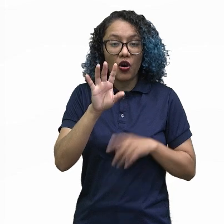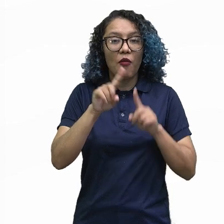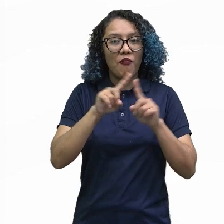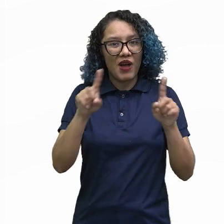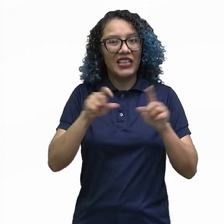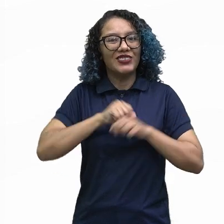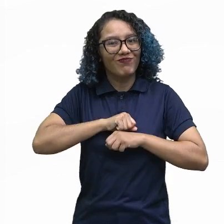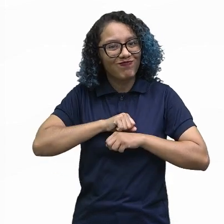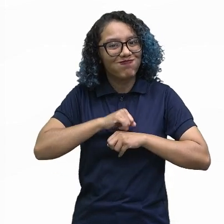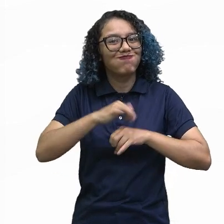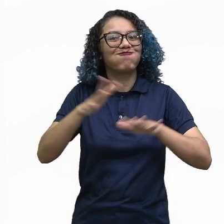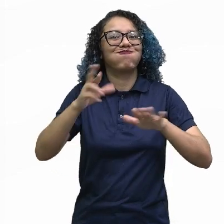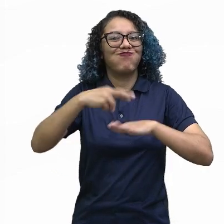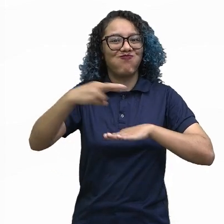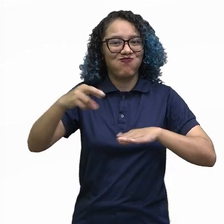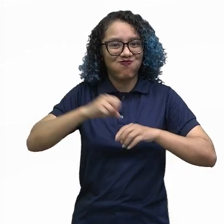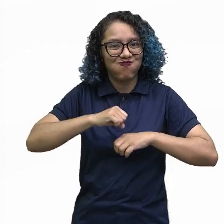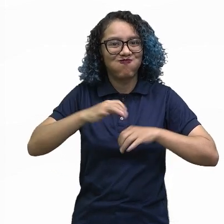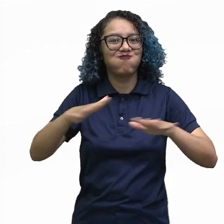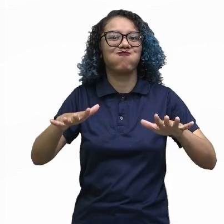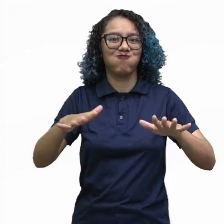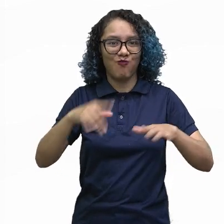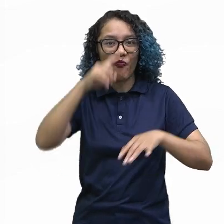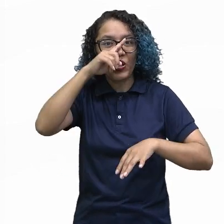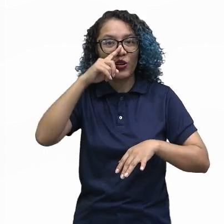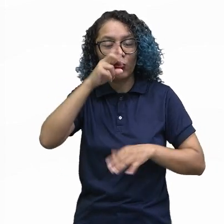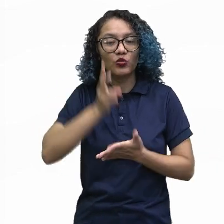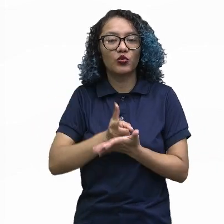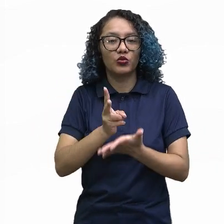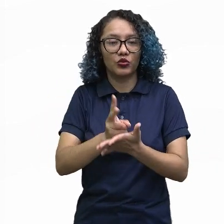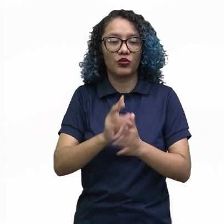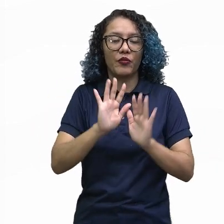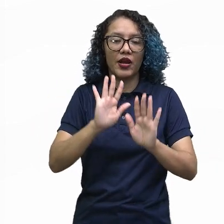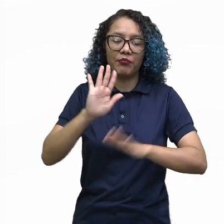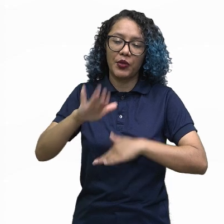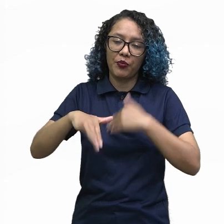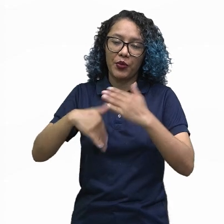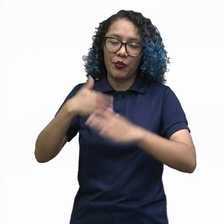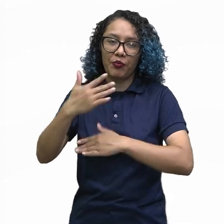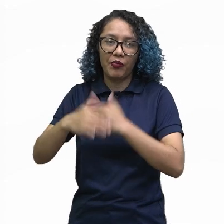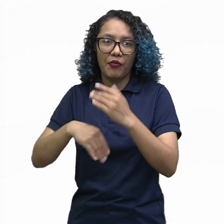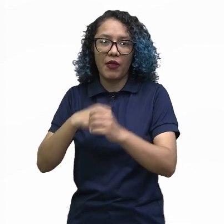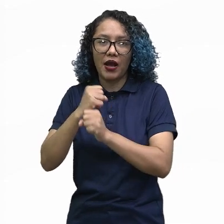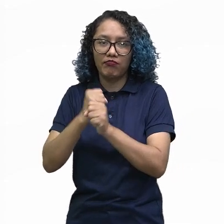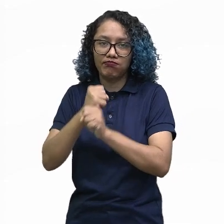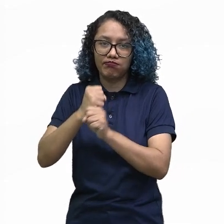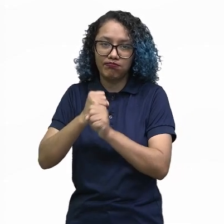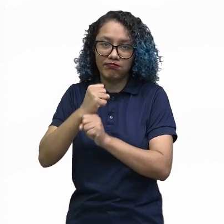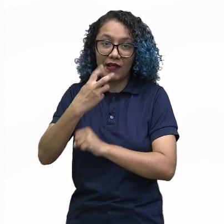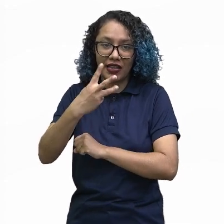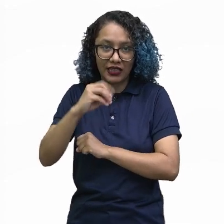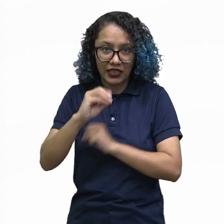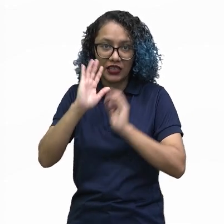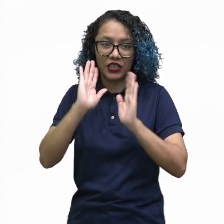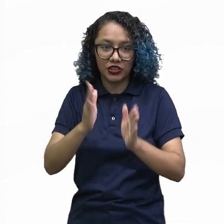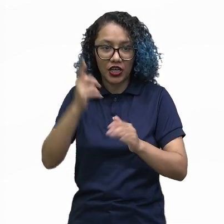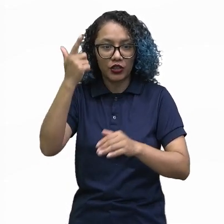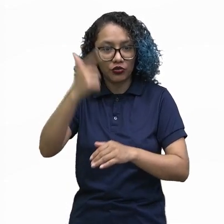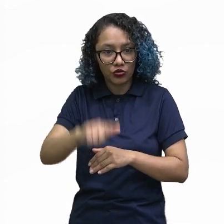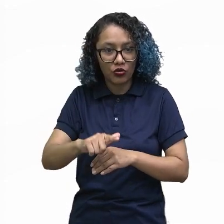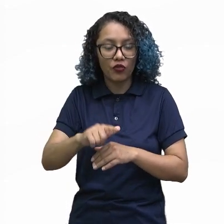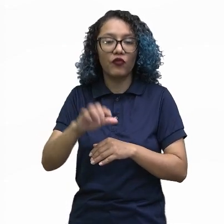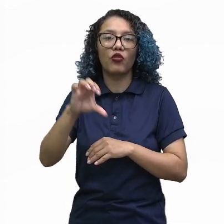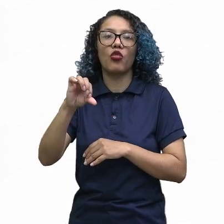grande. Passaram-se mais 30 anos, agora a gente está em 2077, e aí, né, 90